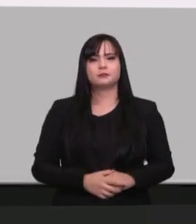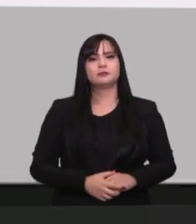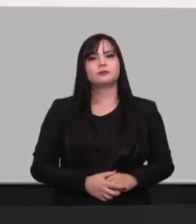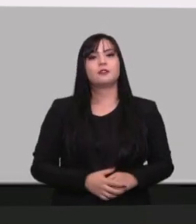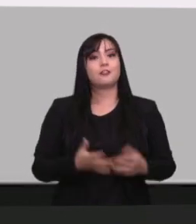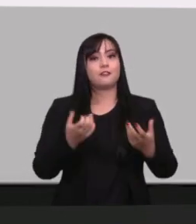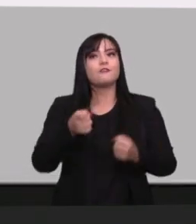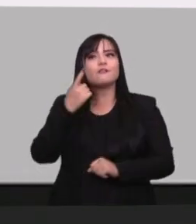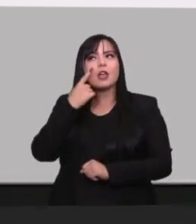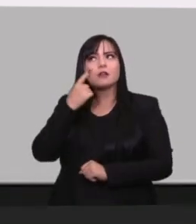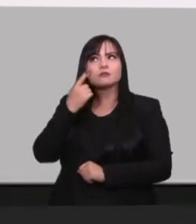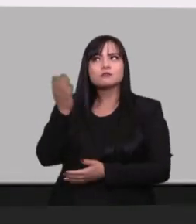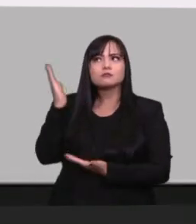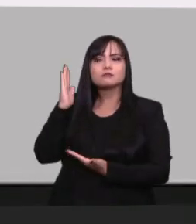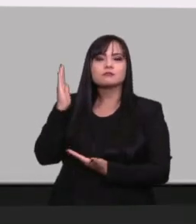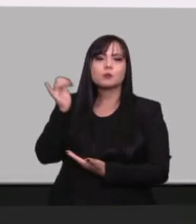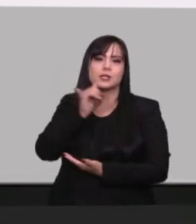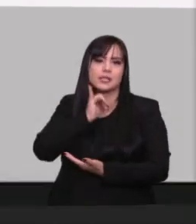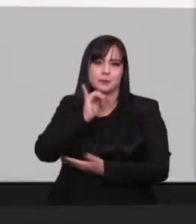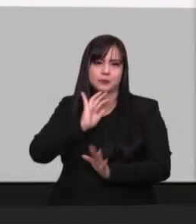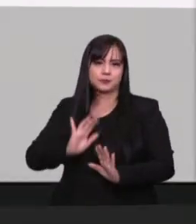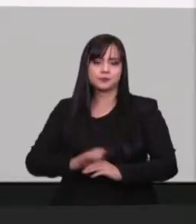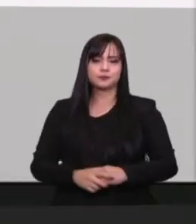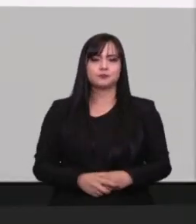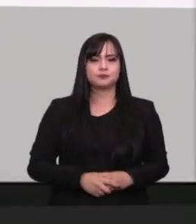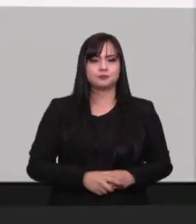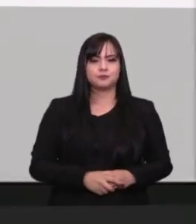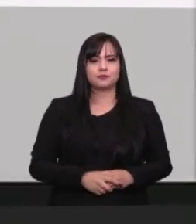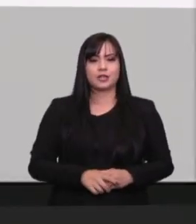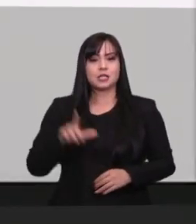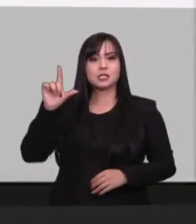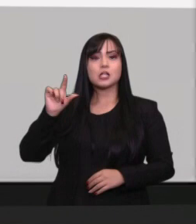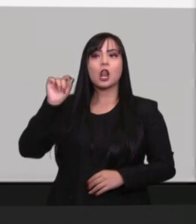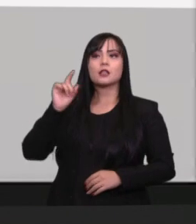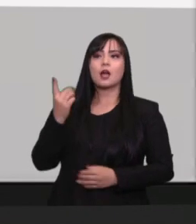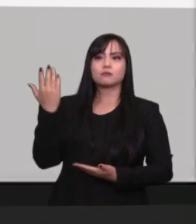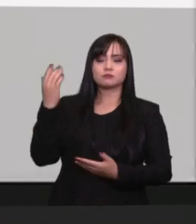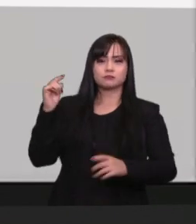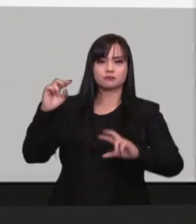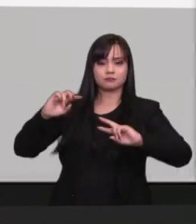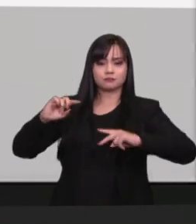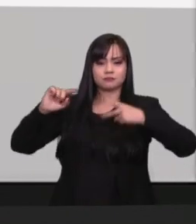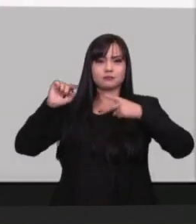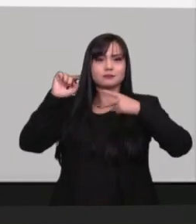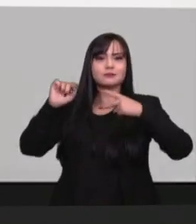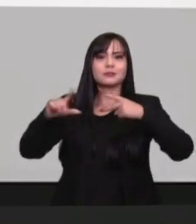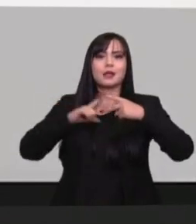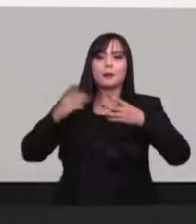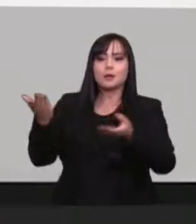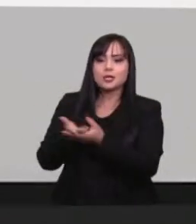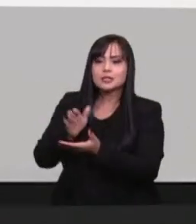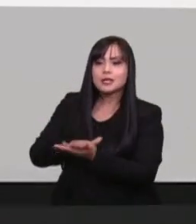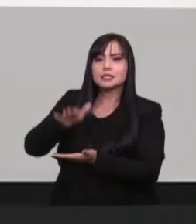vamos ver um exemplo particularmente vamos selecionar os processos recursar